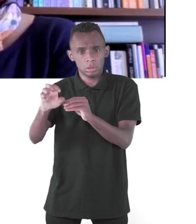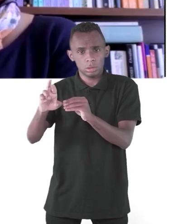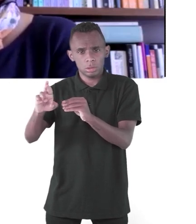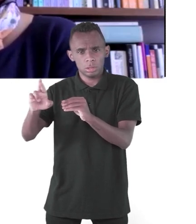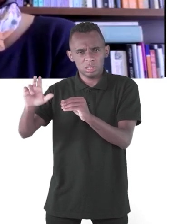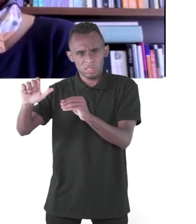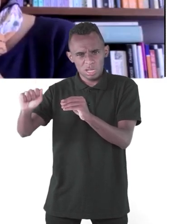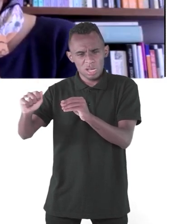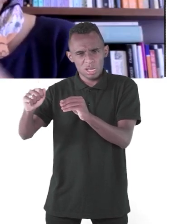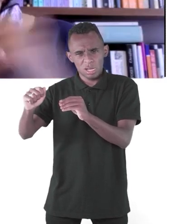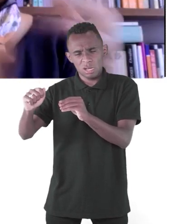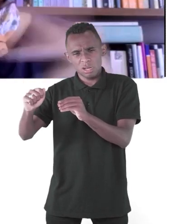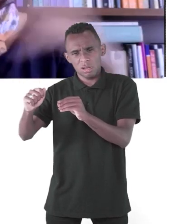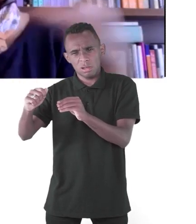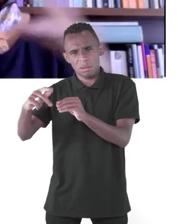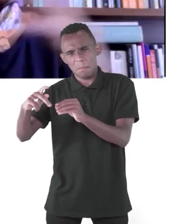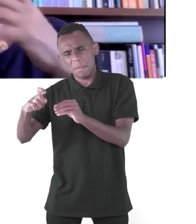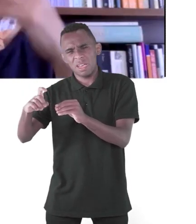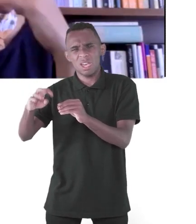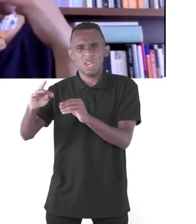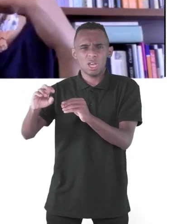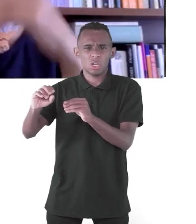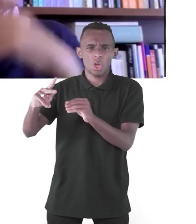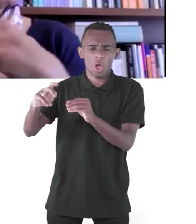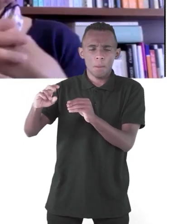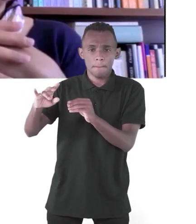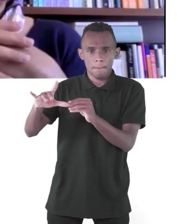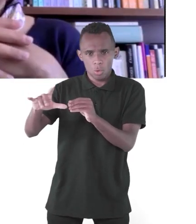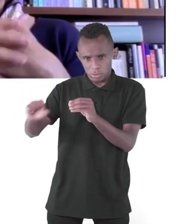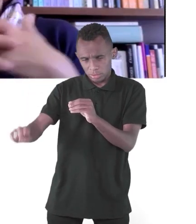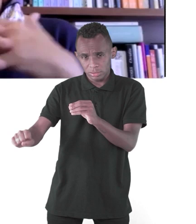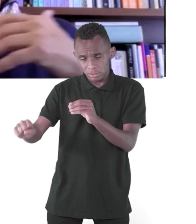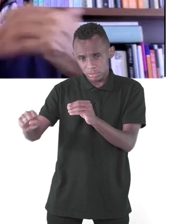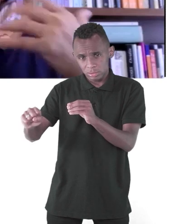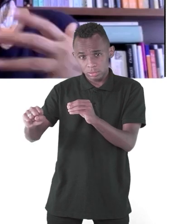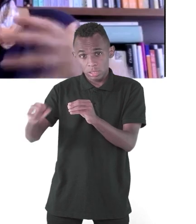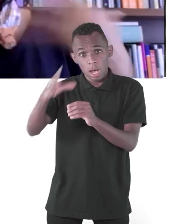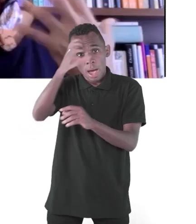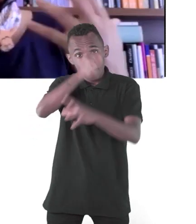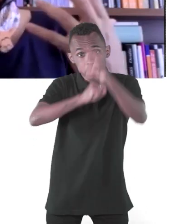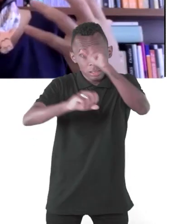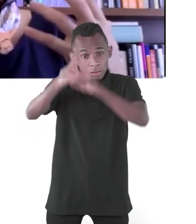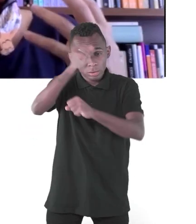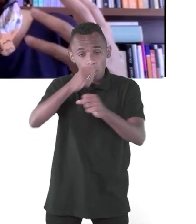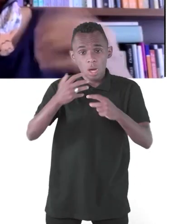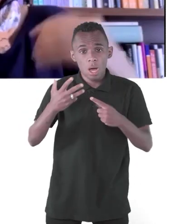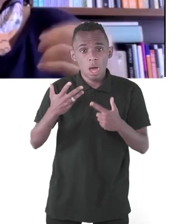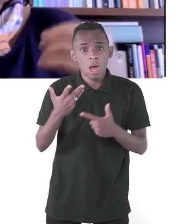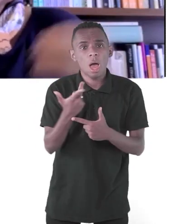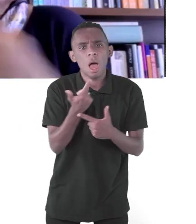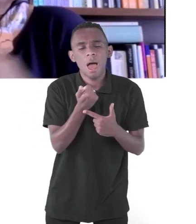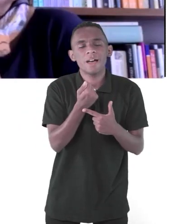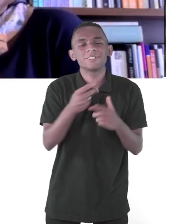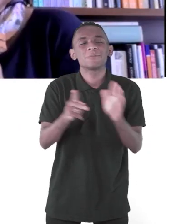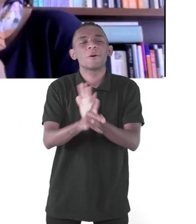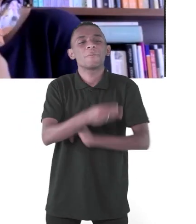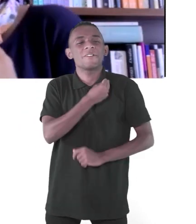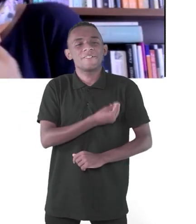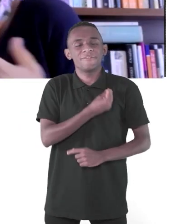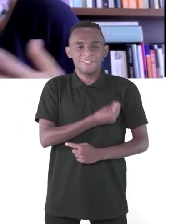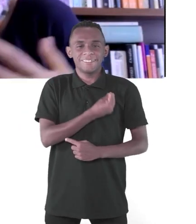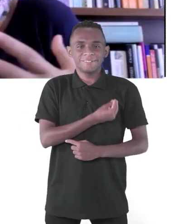para Araras, eu acho, Petrópolis, por ali, né, Serra do Rio, ele aprendeu a maior das artes, que é a arte de